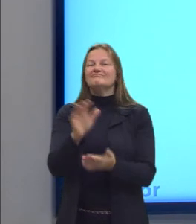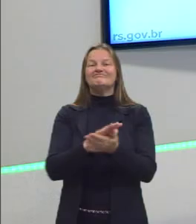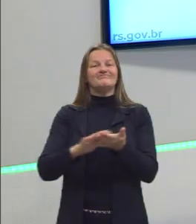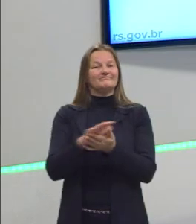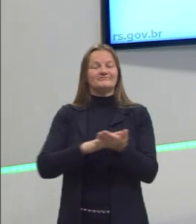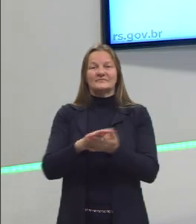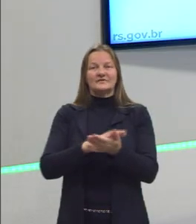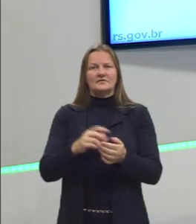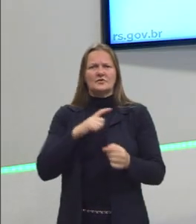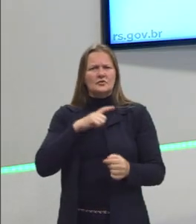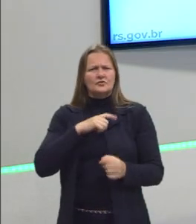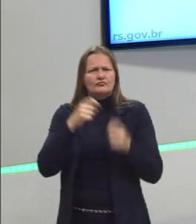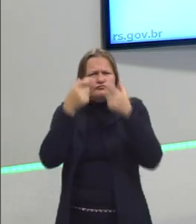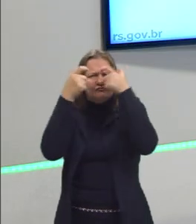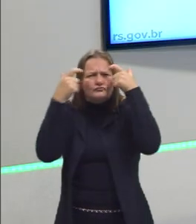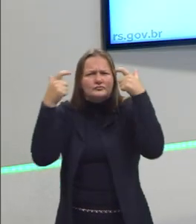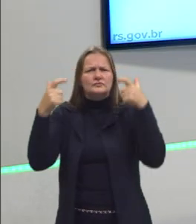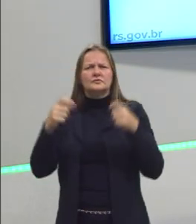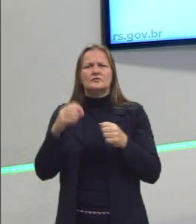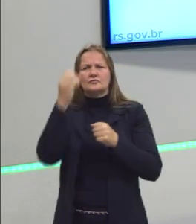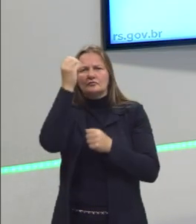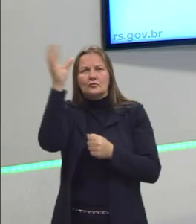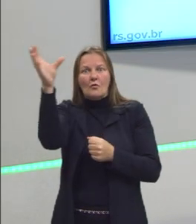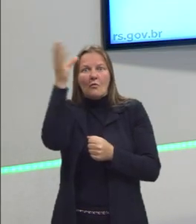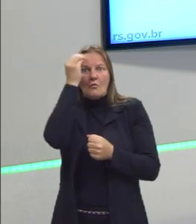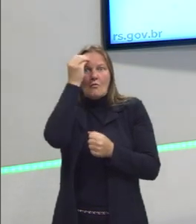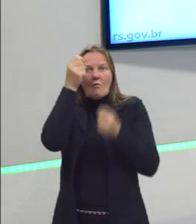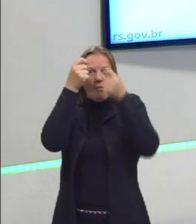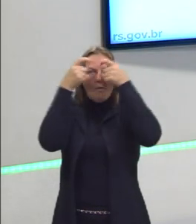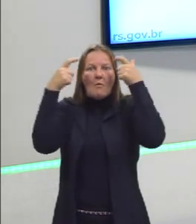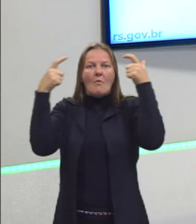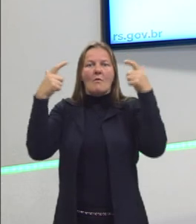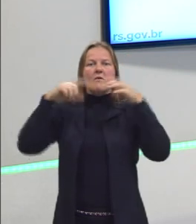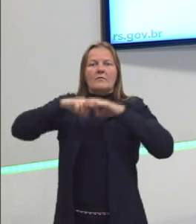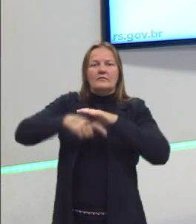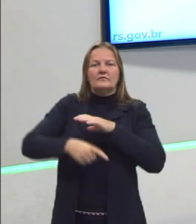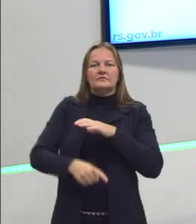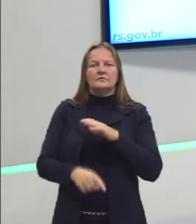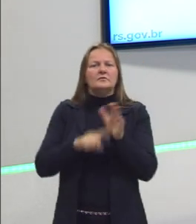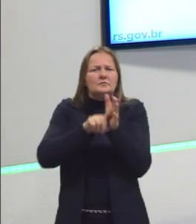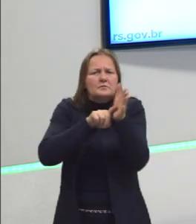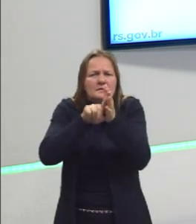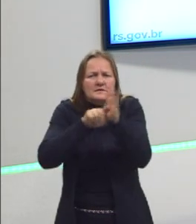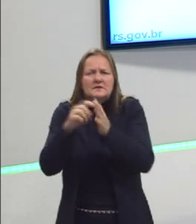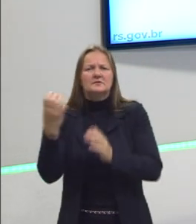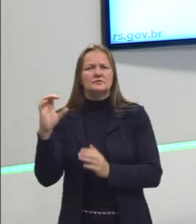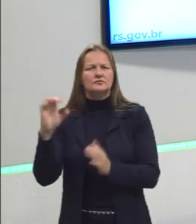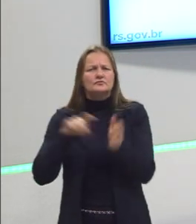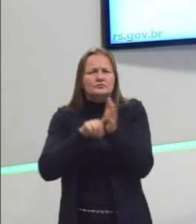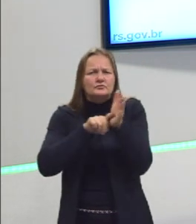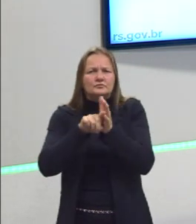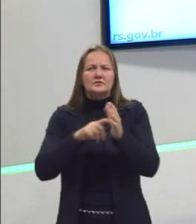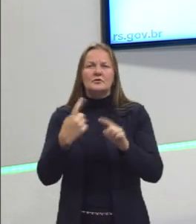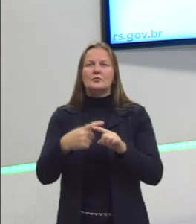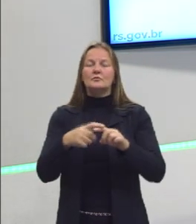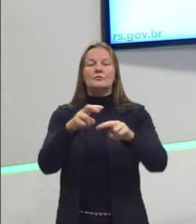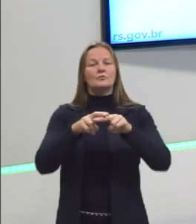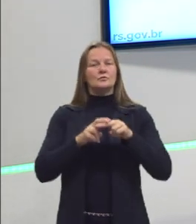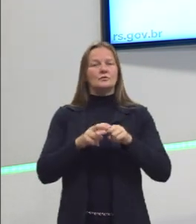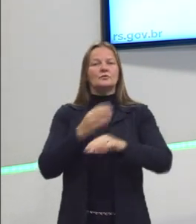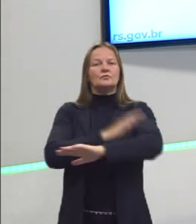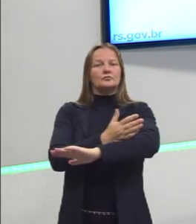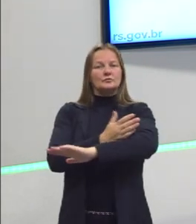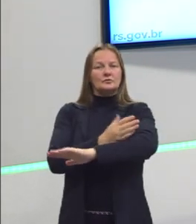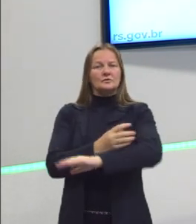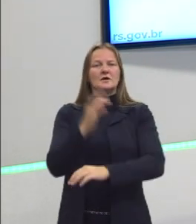houveram grandes conhecimentos grande que o aprofundamento das pesquisas científicas e portanto essa idade média